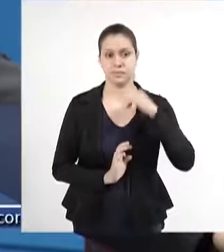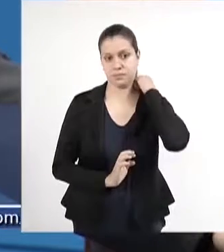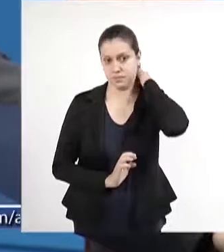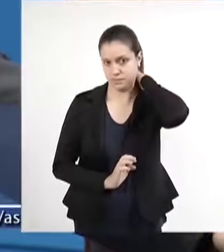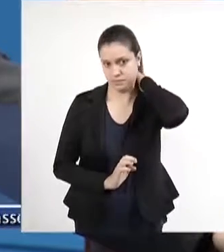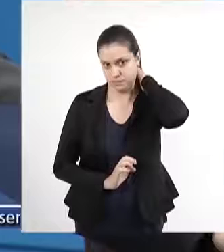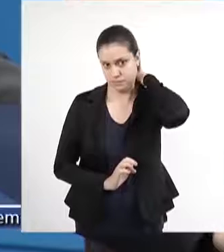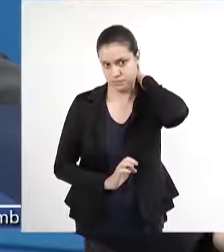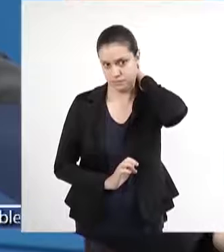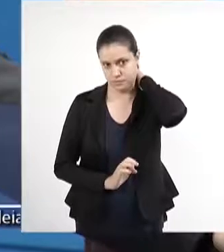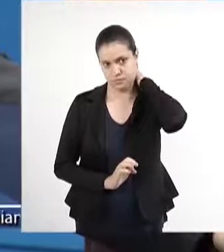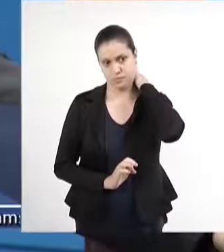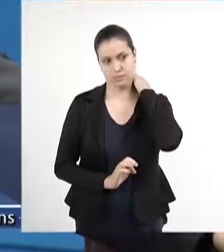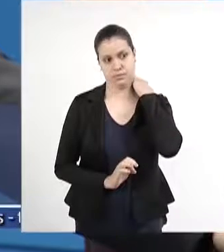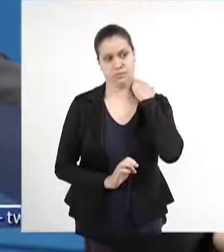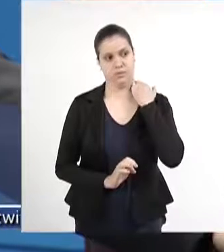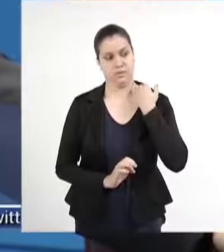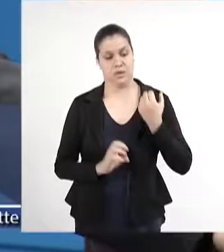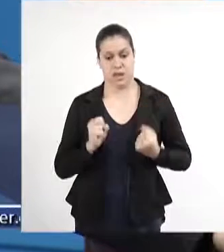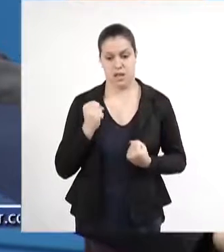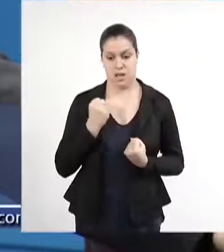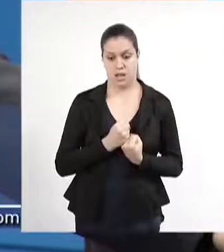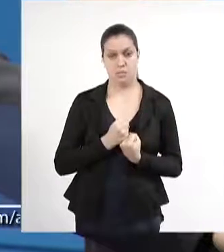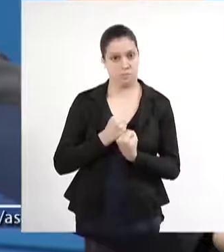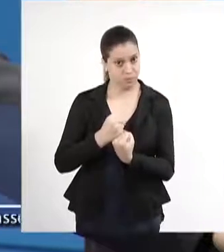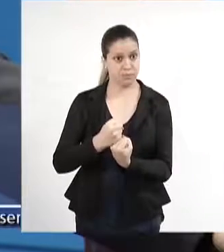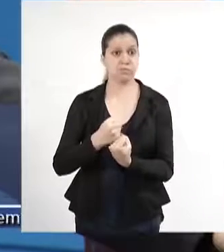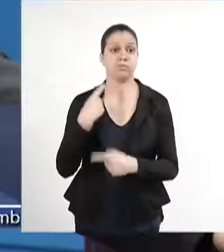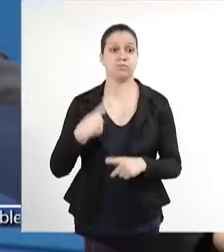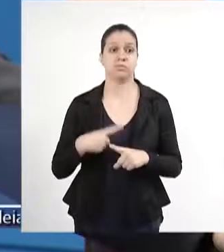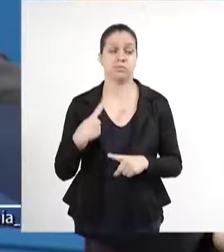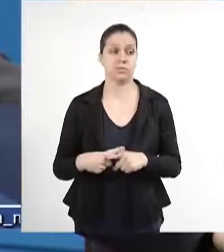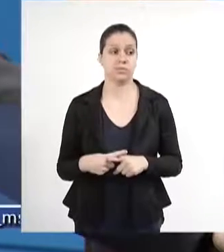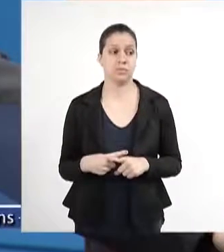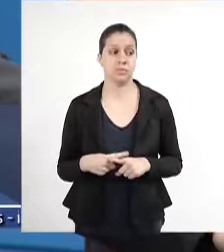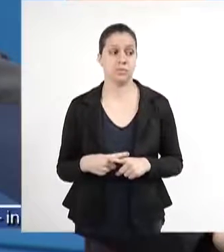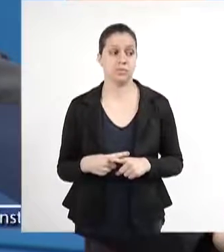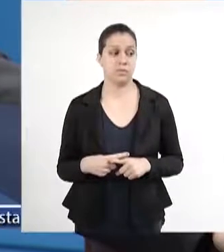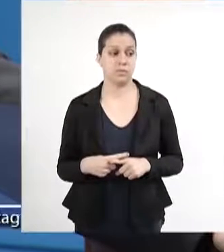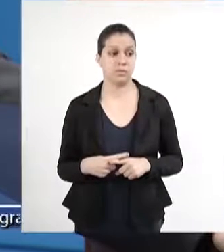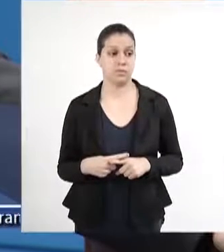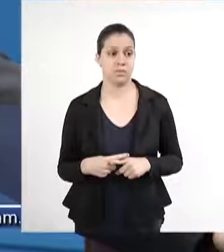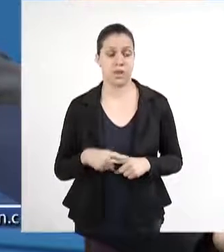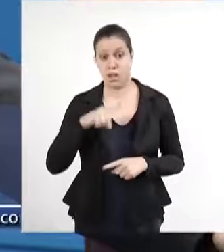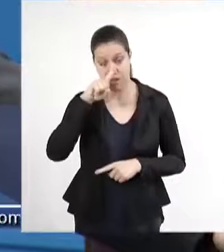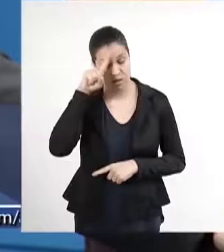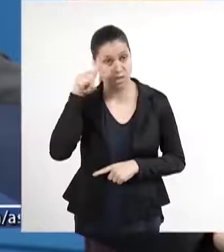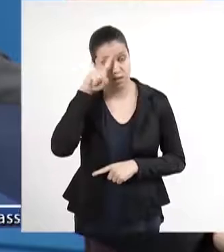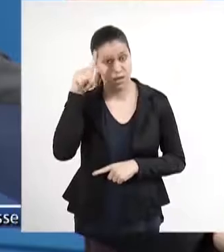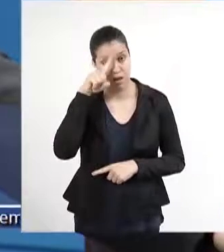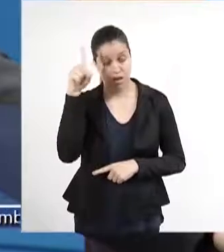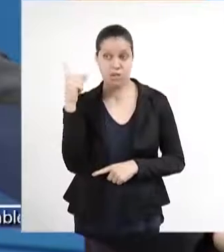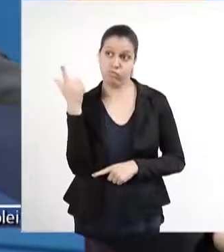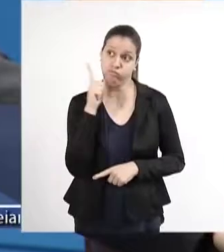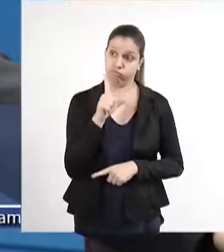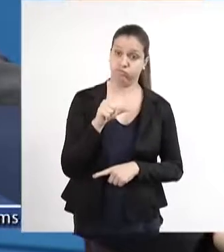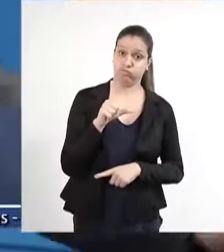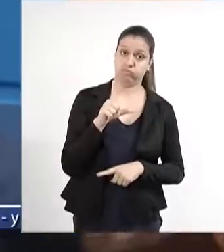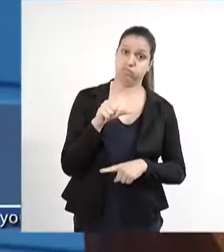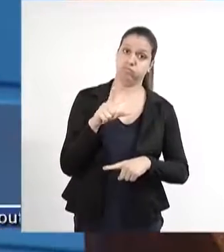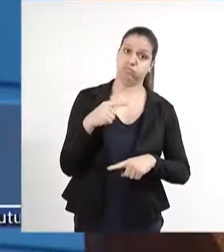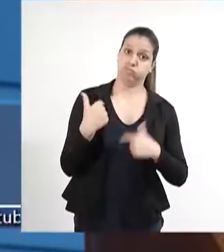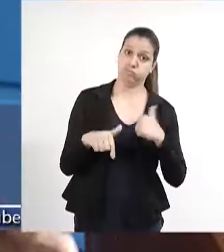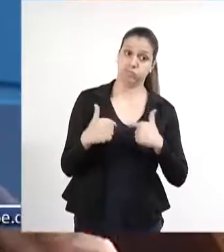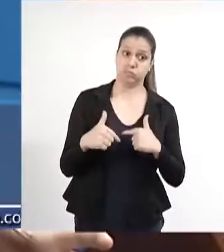muita boa vontade o apoio, porque até agora, efetivamente, uma ideia que é possível de ser feita, não